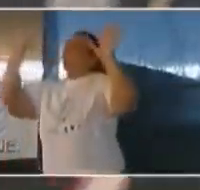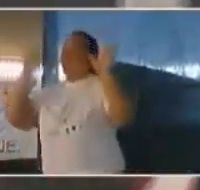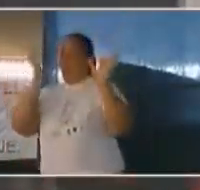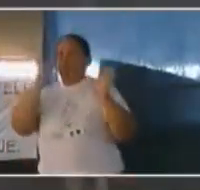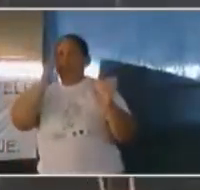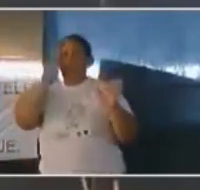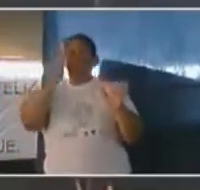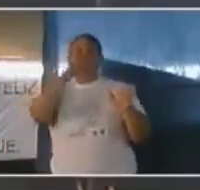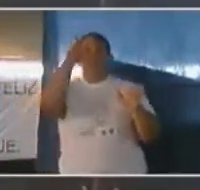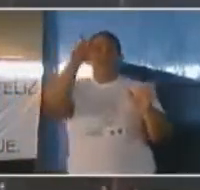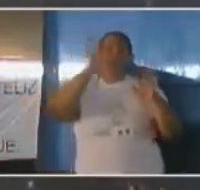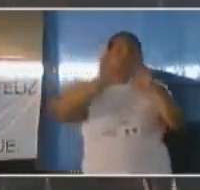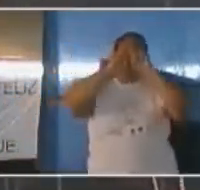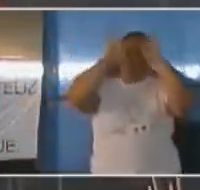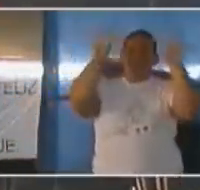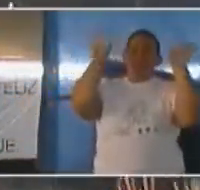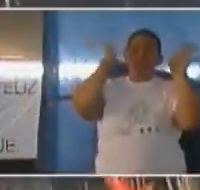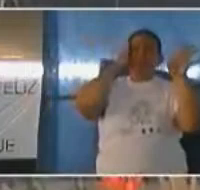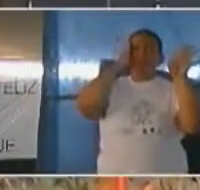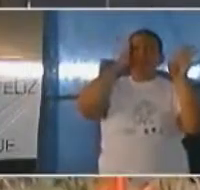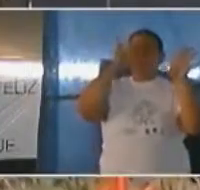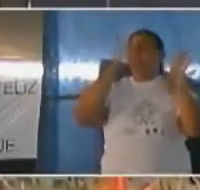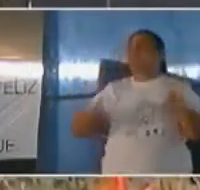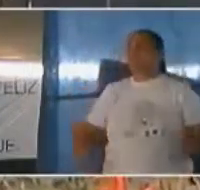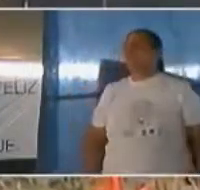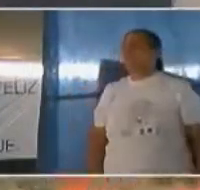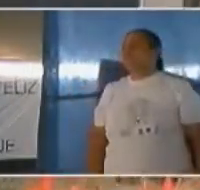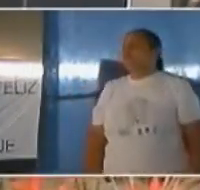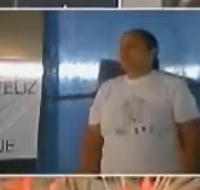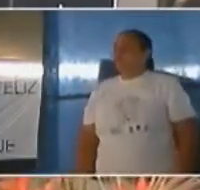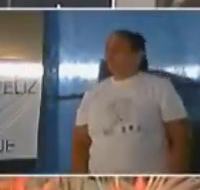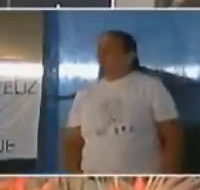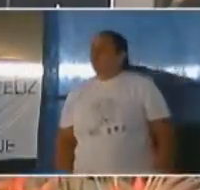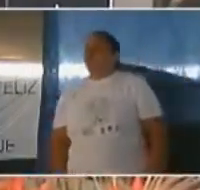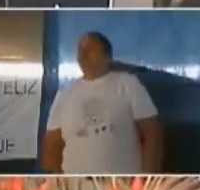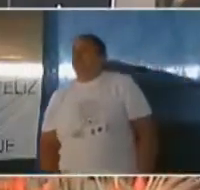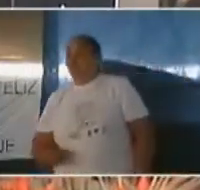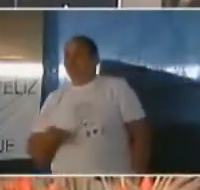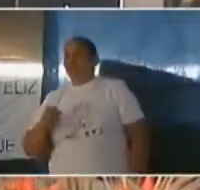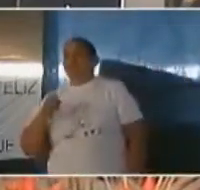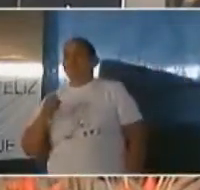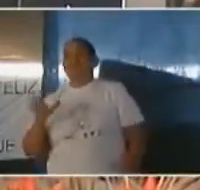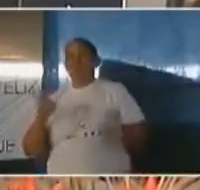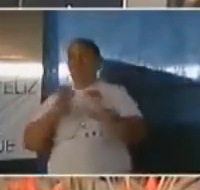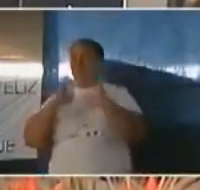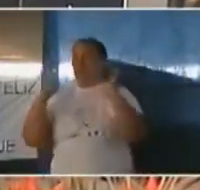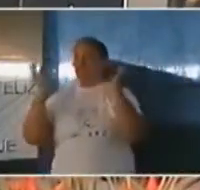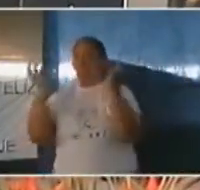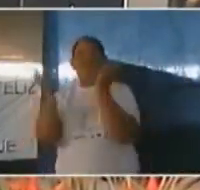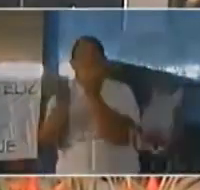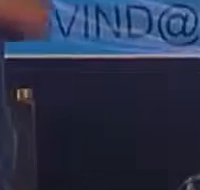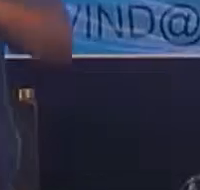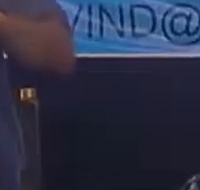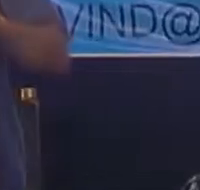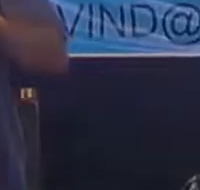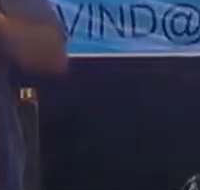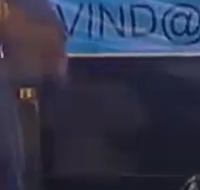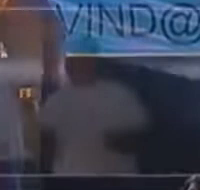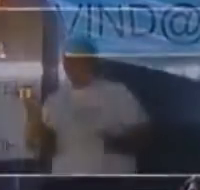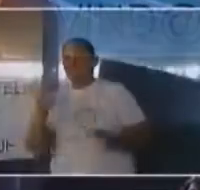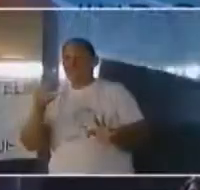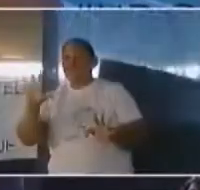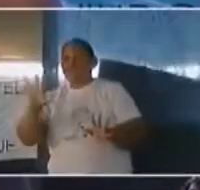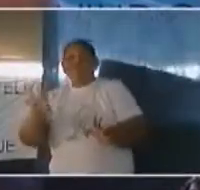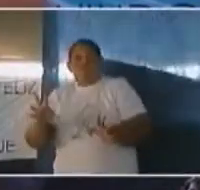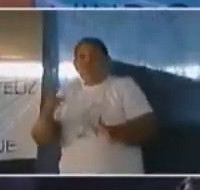agora. Gente, percebem a riqueza que é esse congrenage? Cada pessoa que aqui na frente